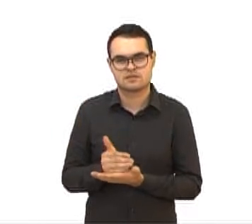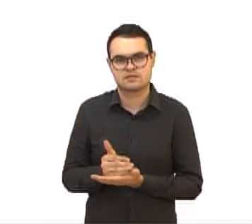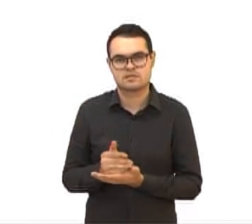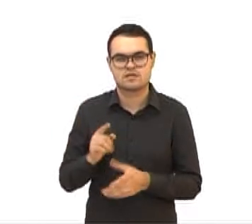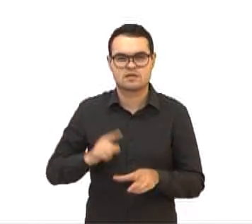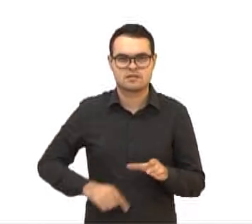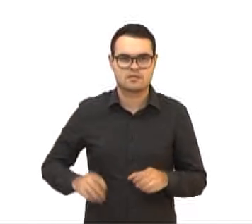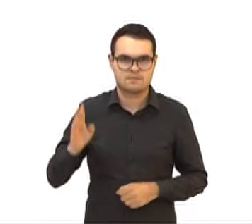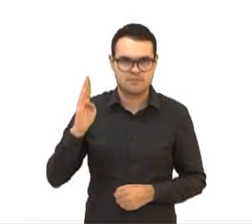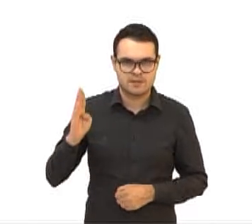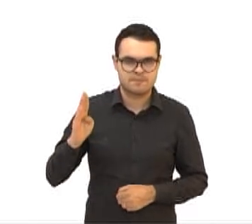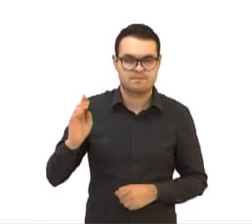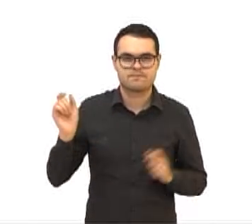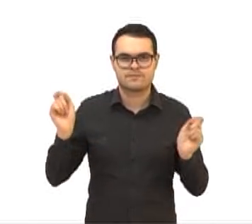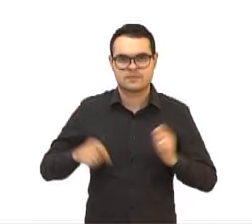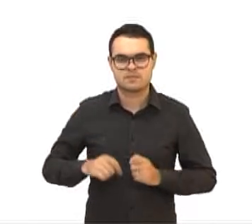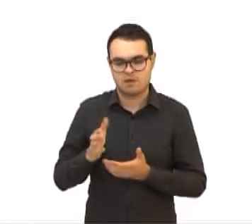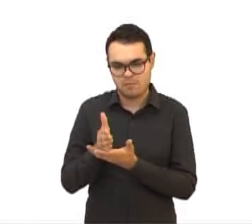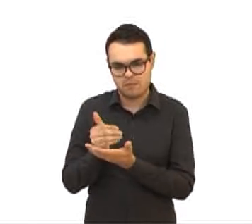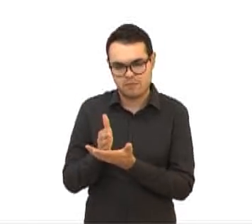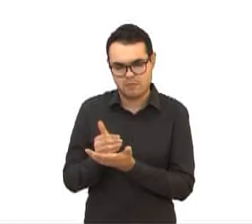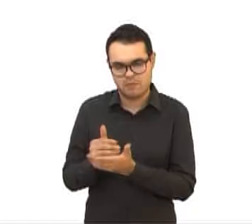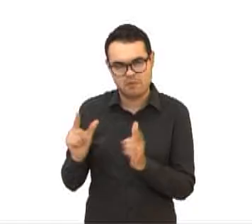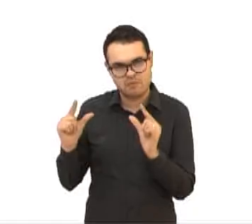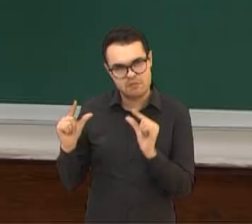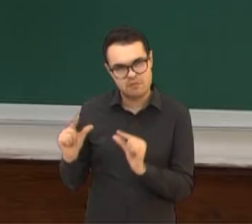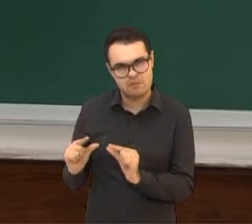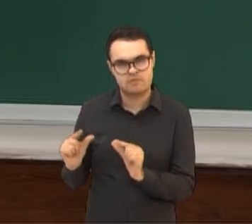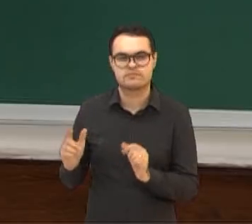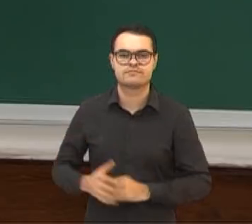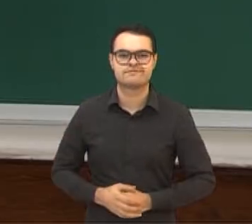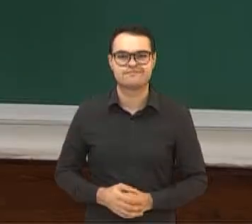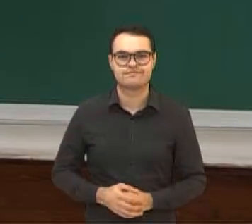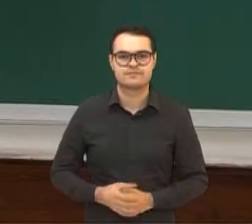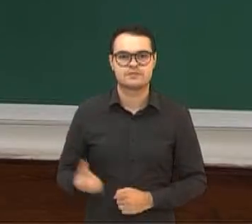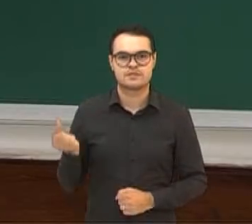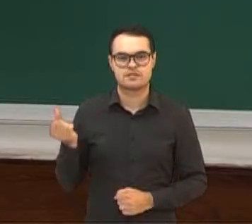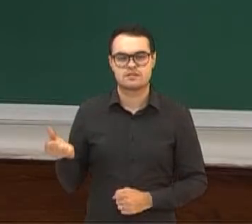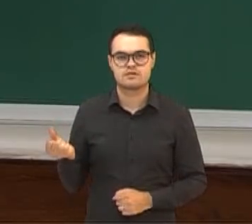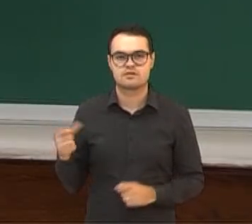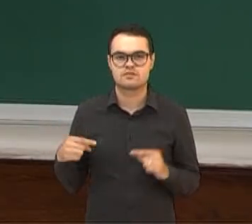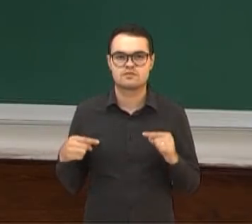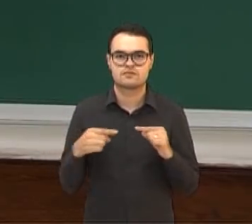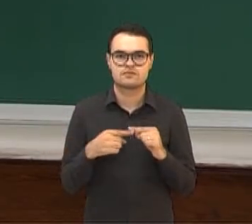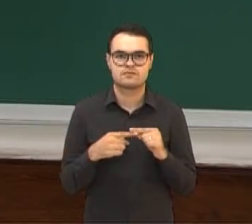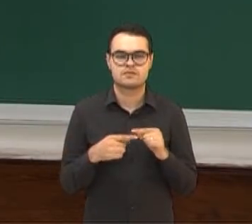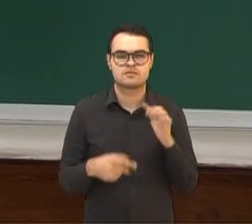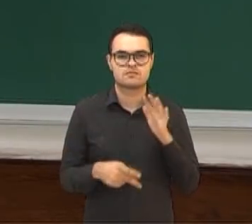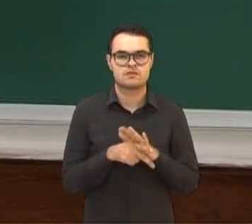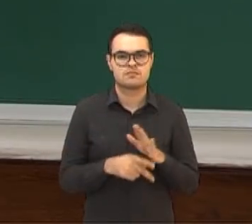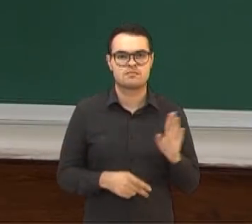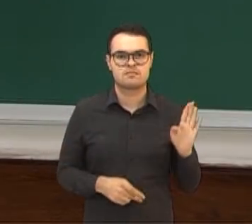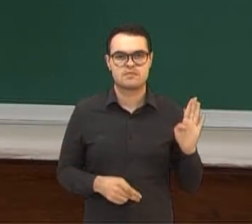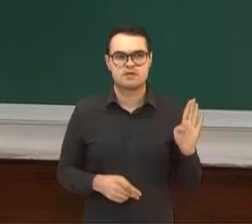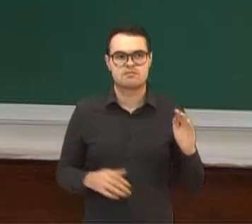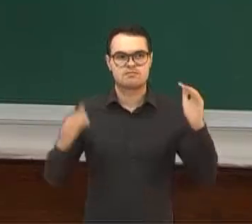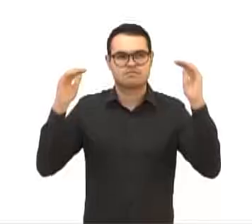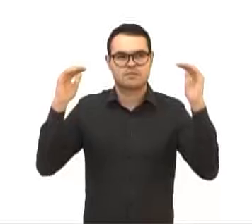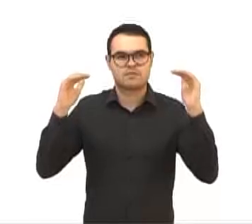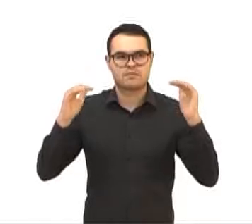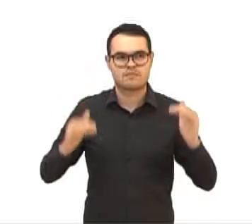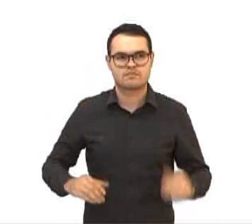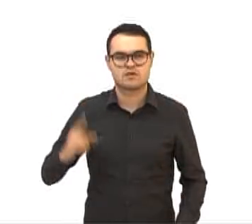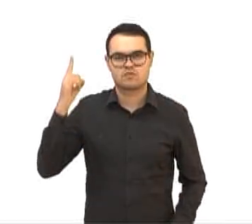Letra B, possibilidade de divisão em partes menores. Então, o termo 6 corresponde à definição B. E a sequência fica